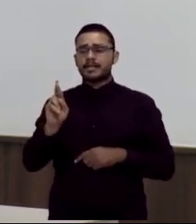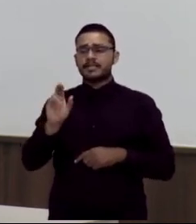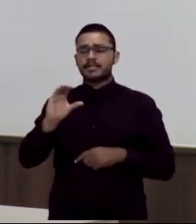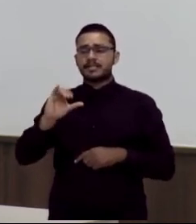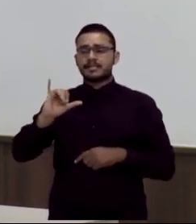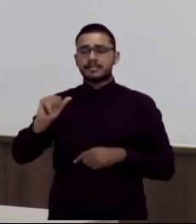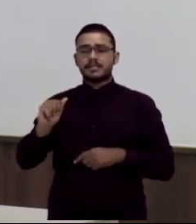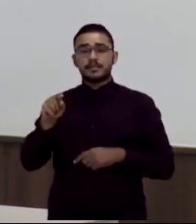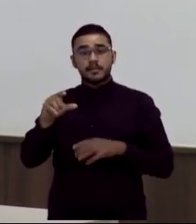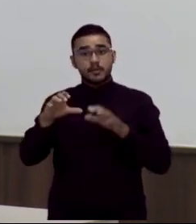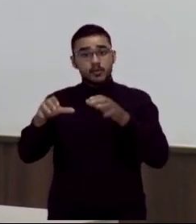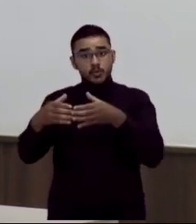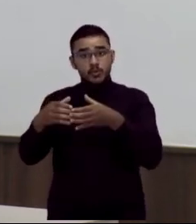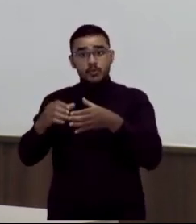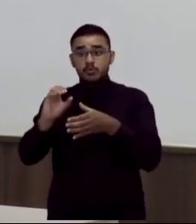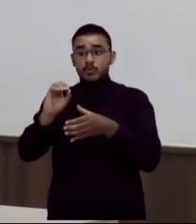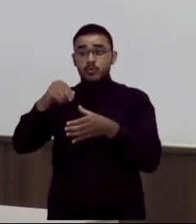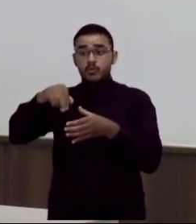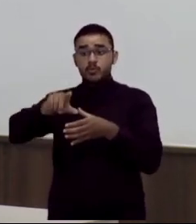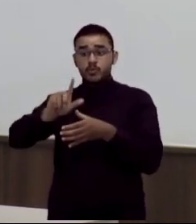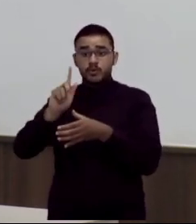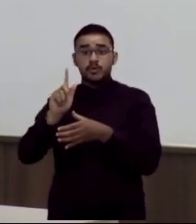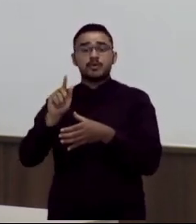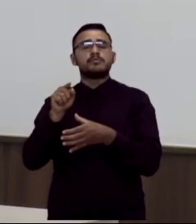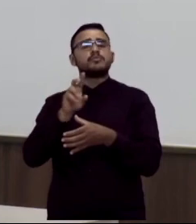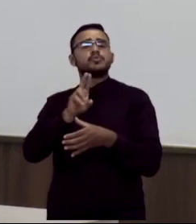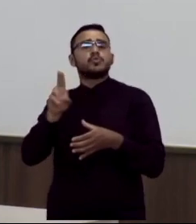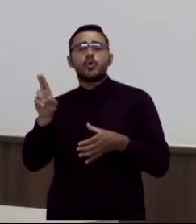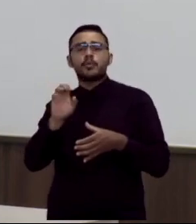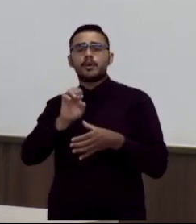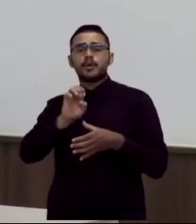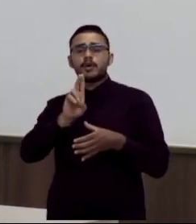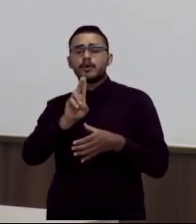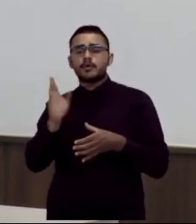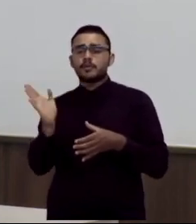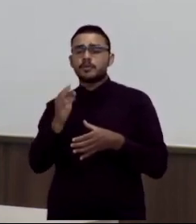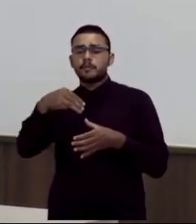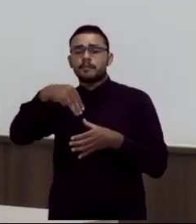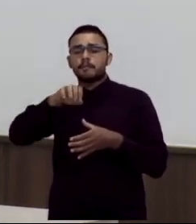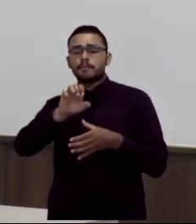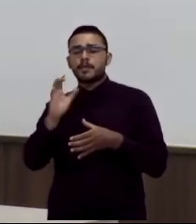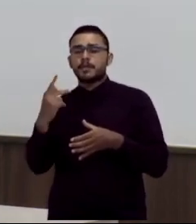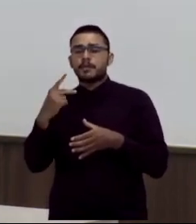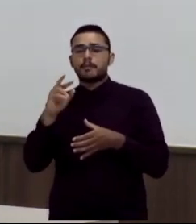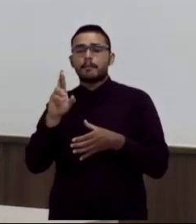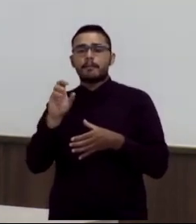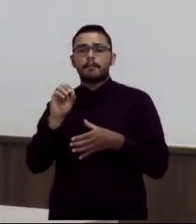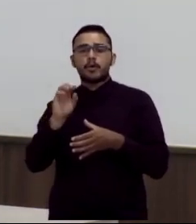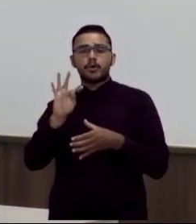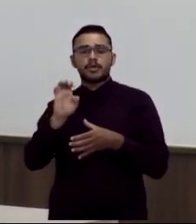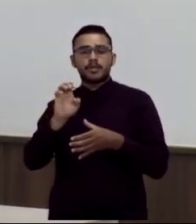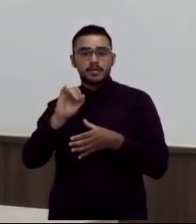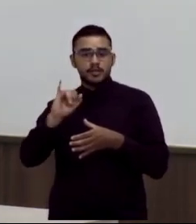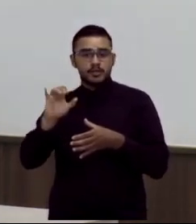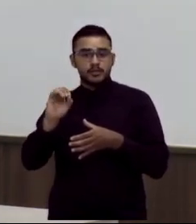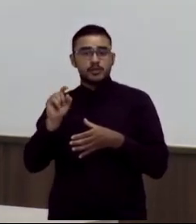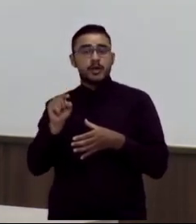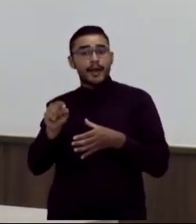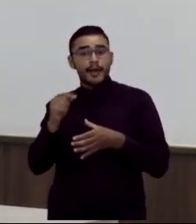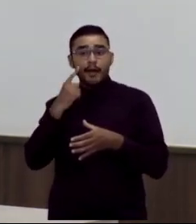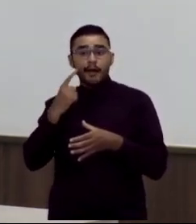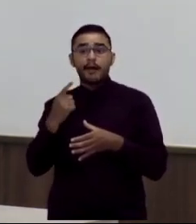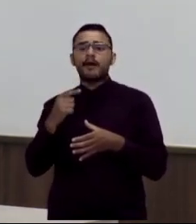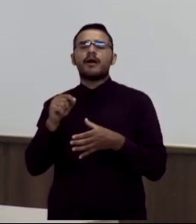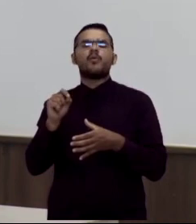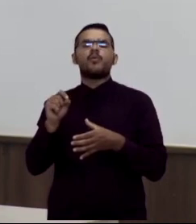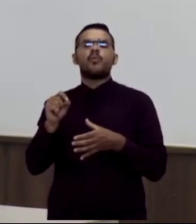que faz referência a educação para as crianças se protegerem para conhecerem o seu corpo para que